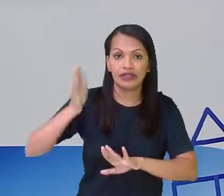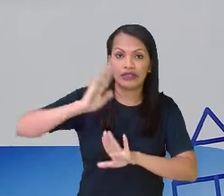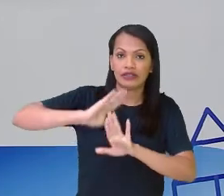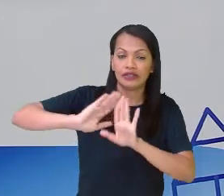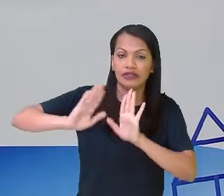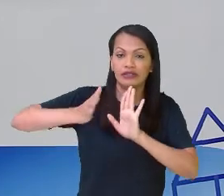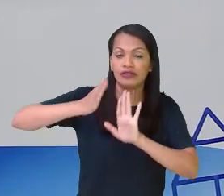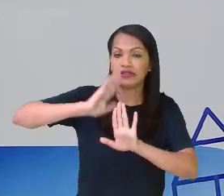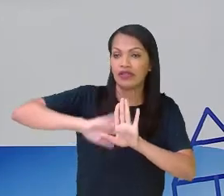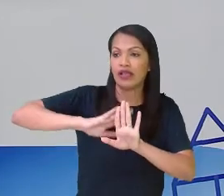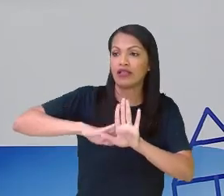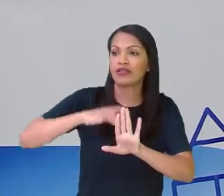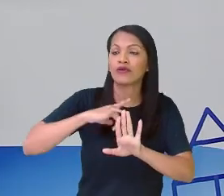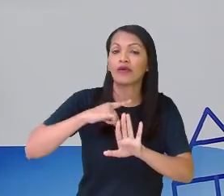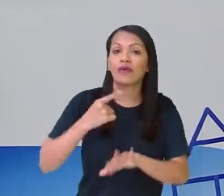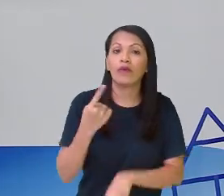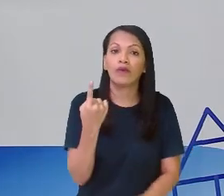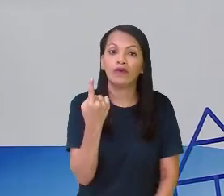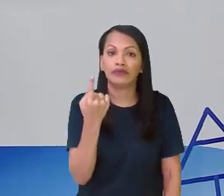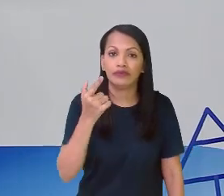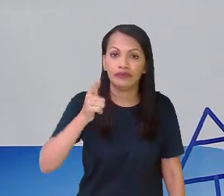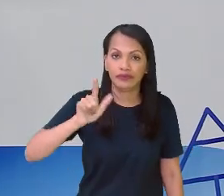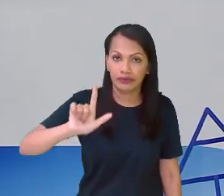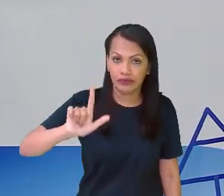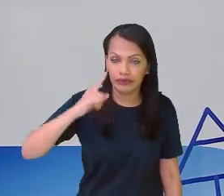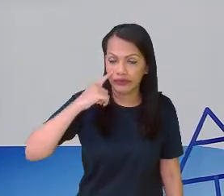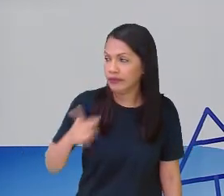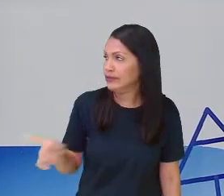1 litro. 1 litro.